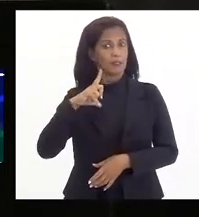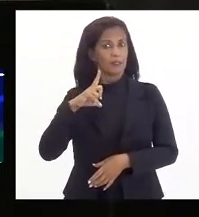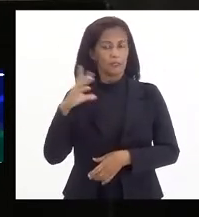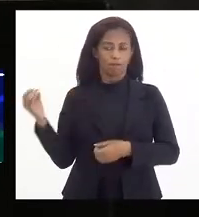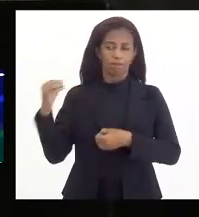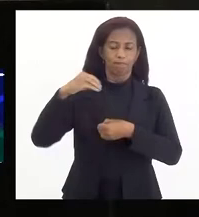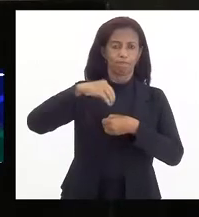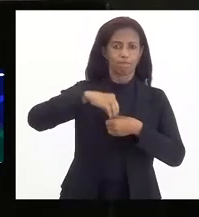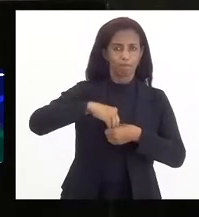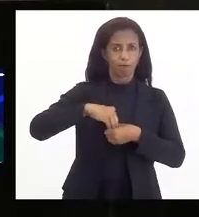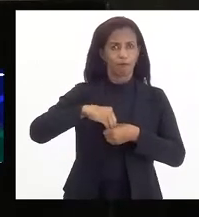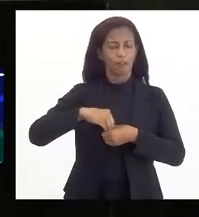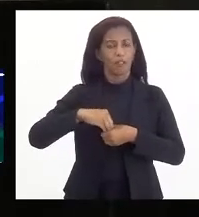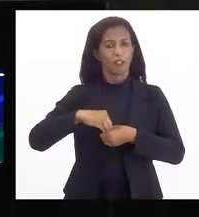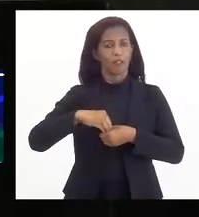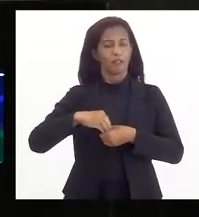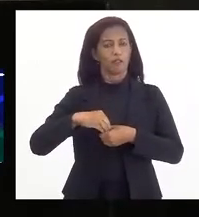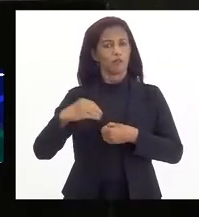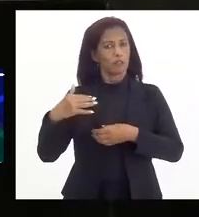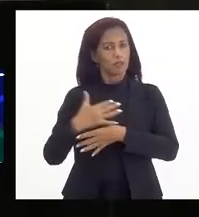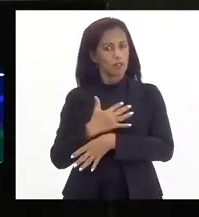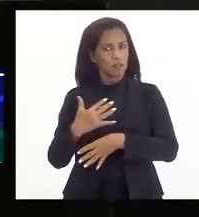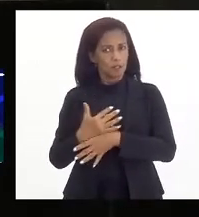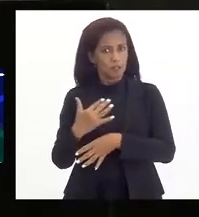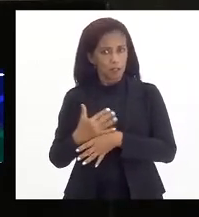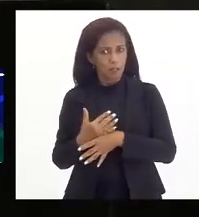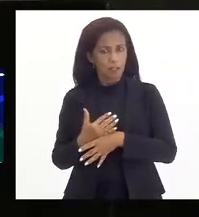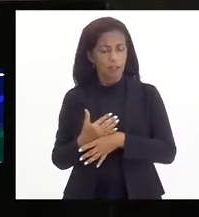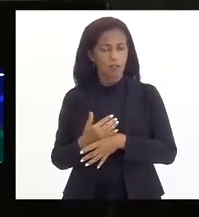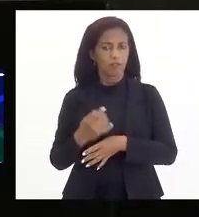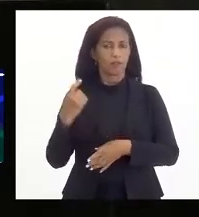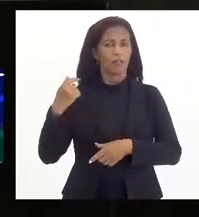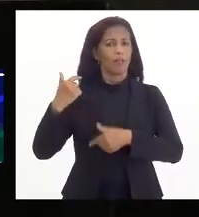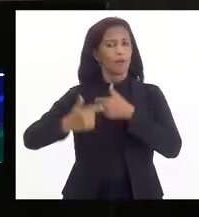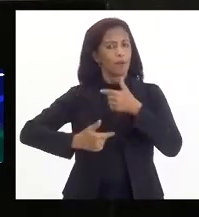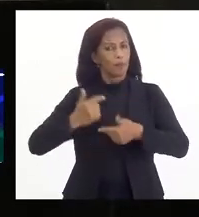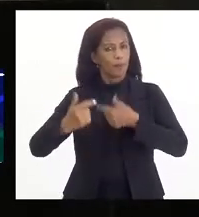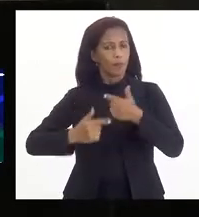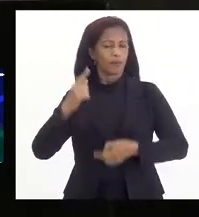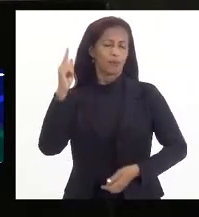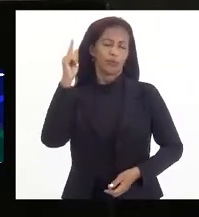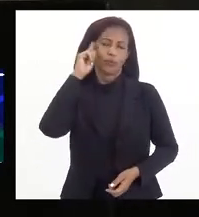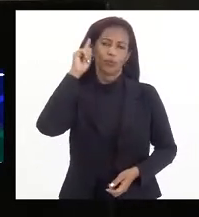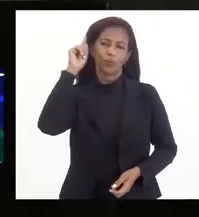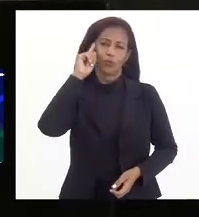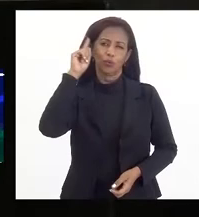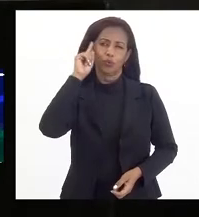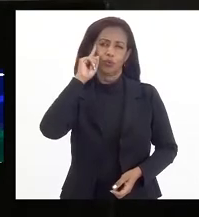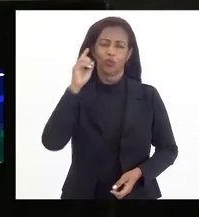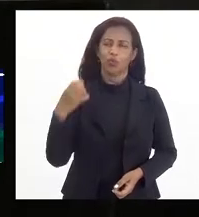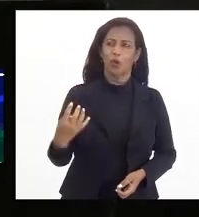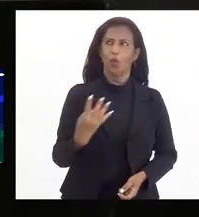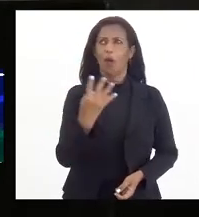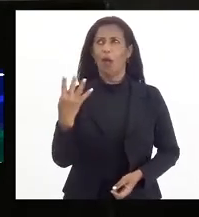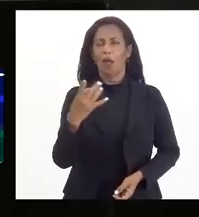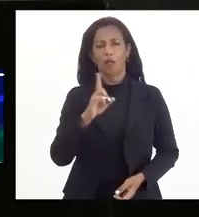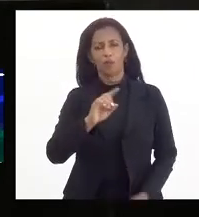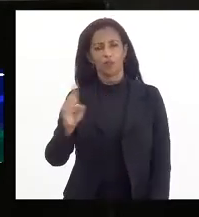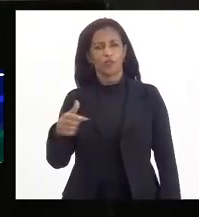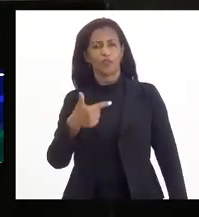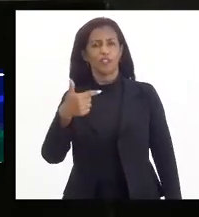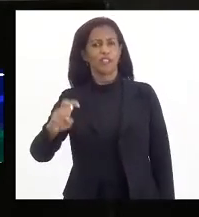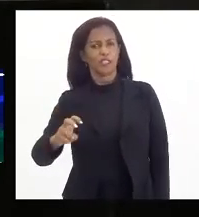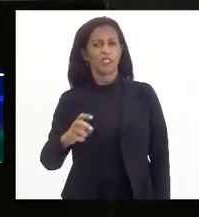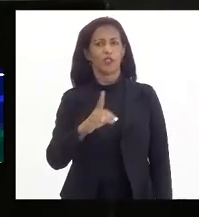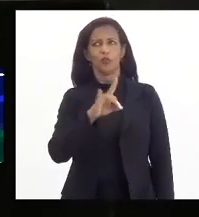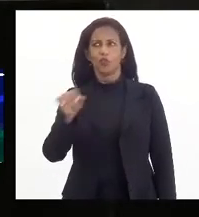incorporados Os territórios ao território da cidade é uma luta cotidiana é uma luta de todo dia quatro todo dia primeiro todo dia